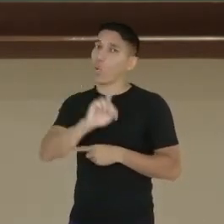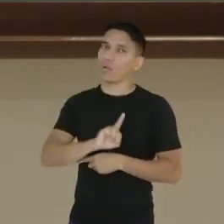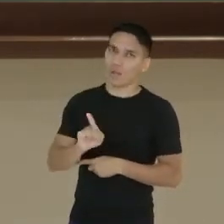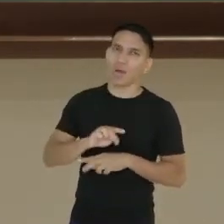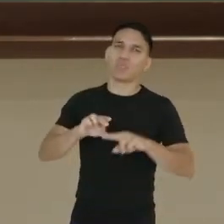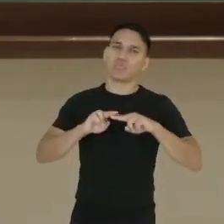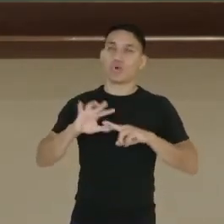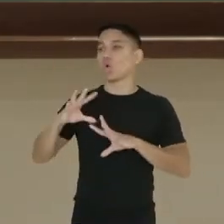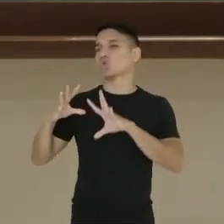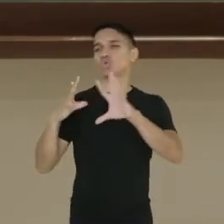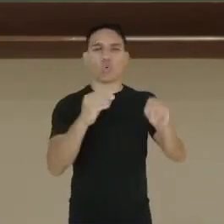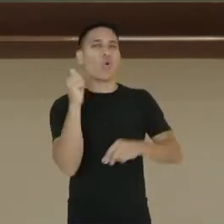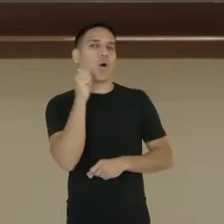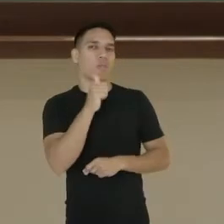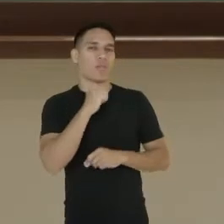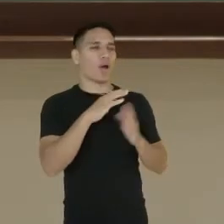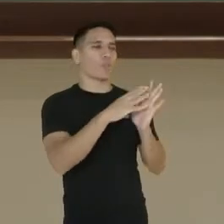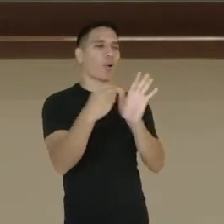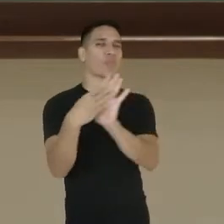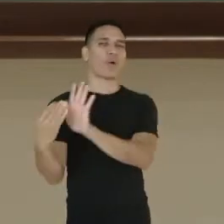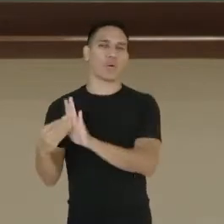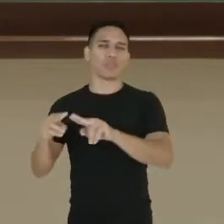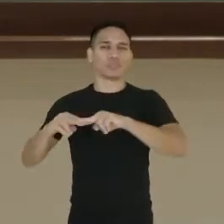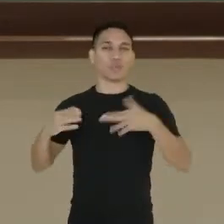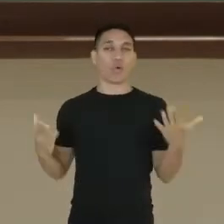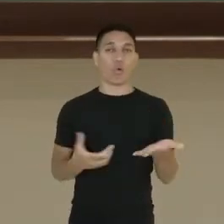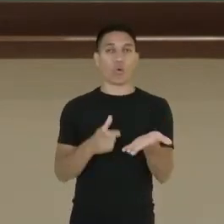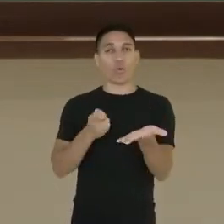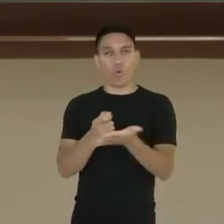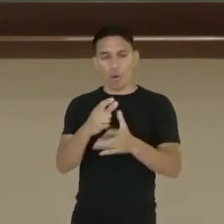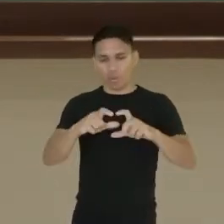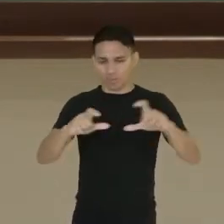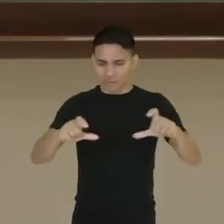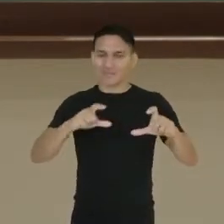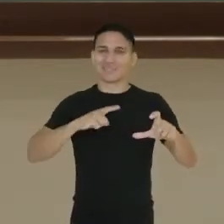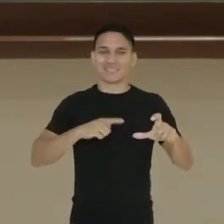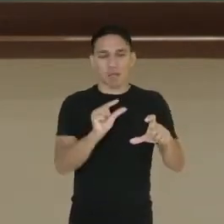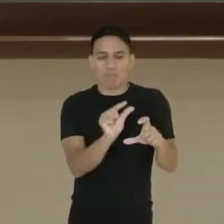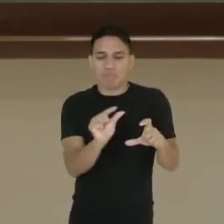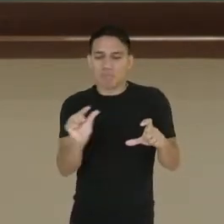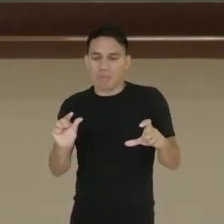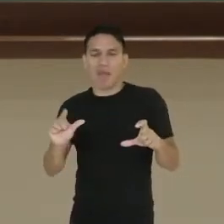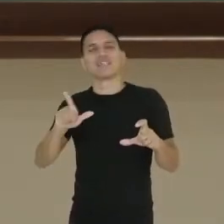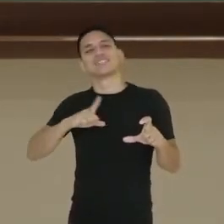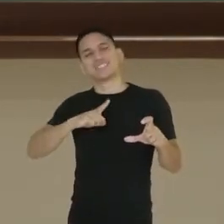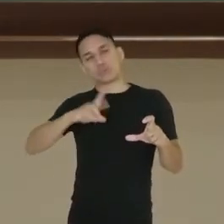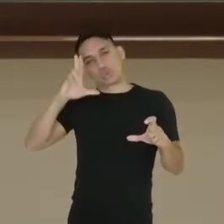elas copiaram e hoje em dia, quando a gente compra a pílula anticoncepcional, ela vem com os dias da semana.